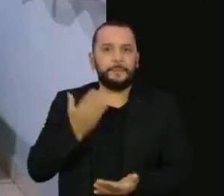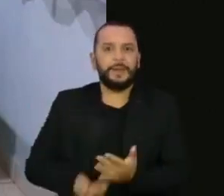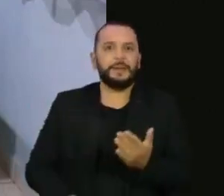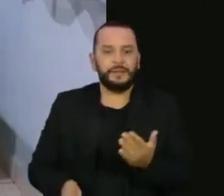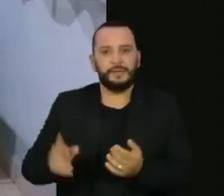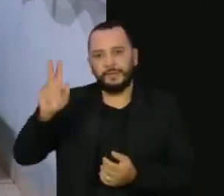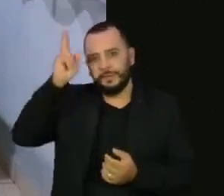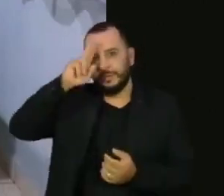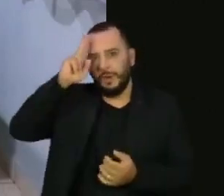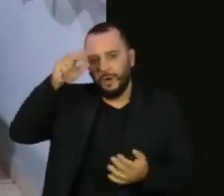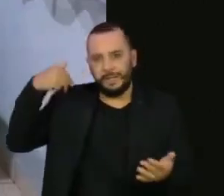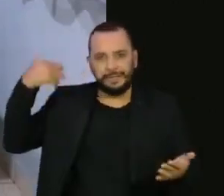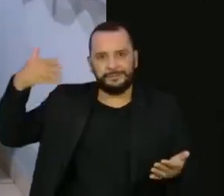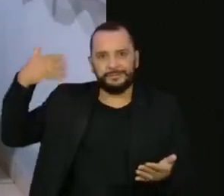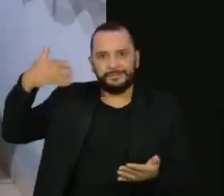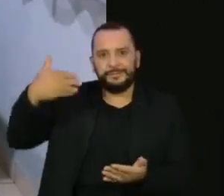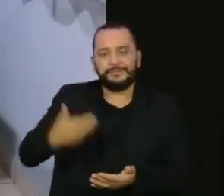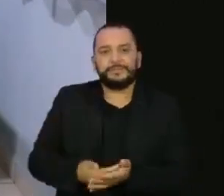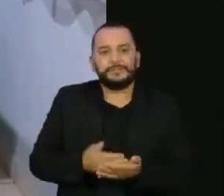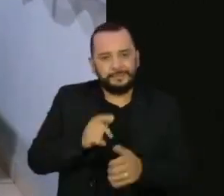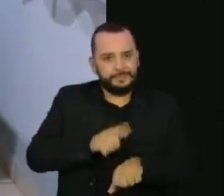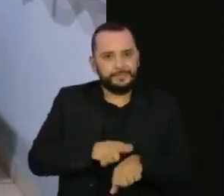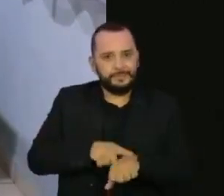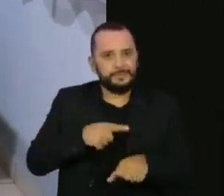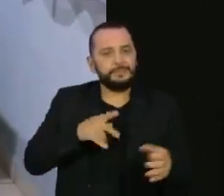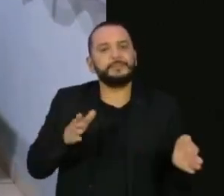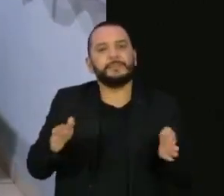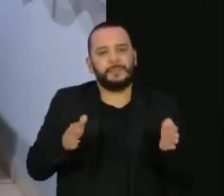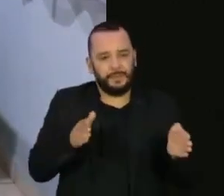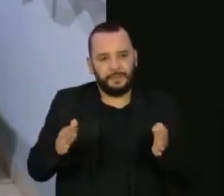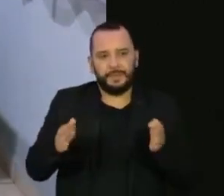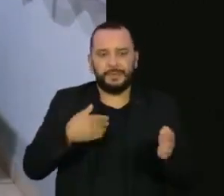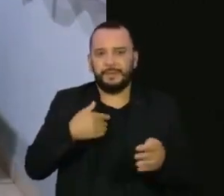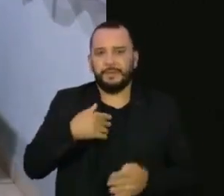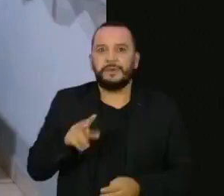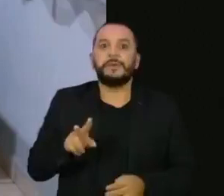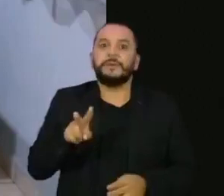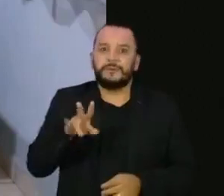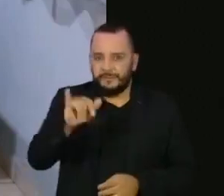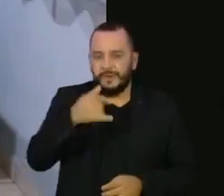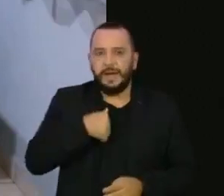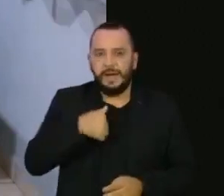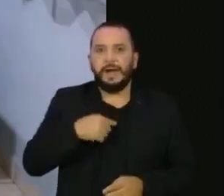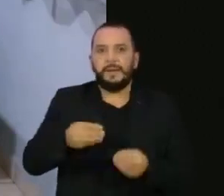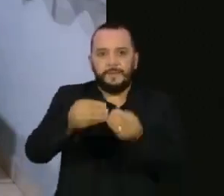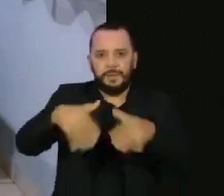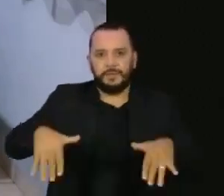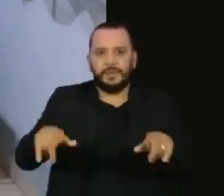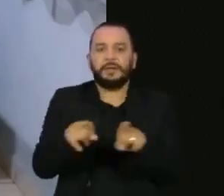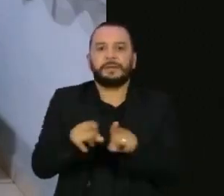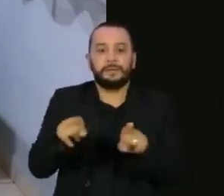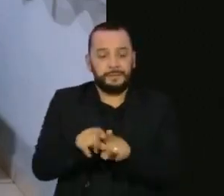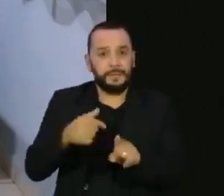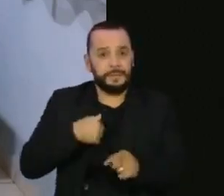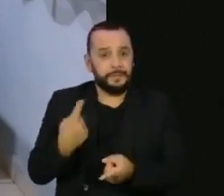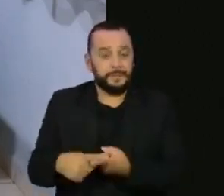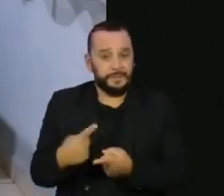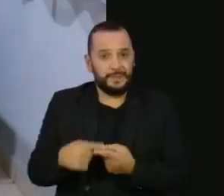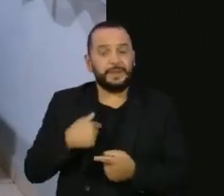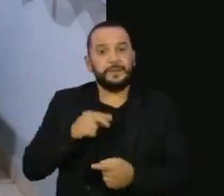história dele. Ele vai, em algum momento, ele também vai ser atingido, porque essa água vai chegar